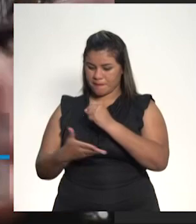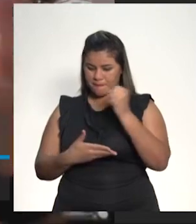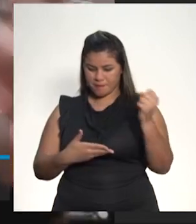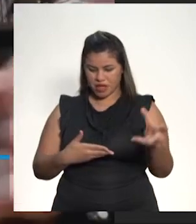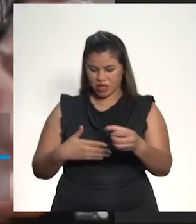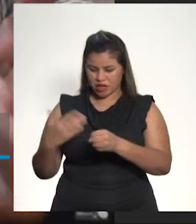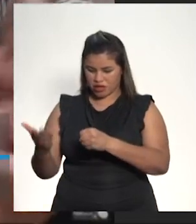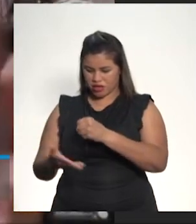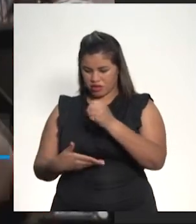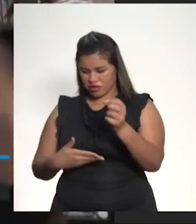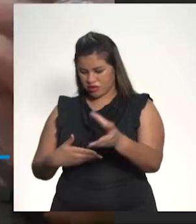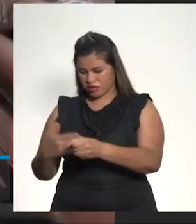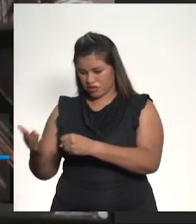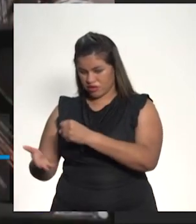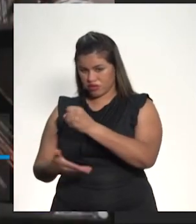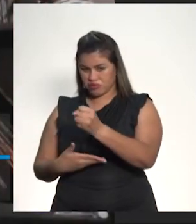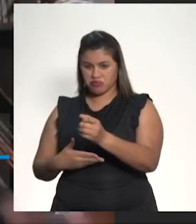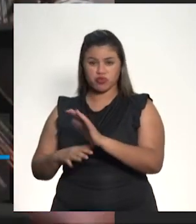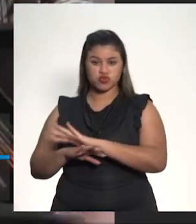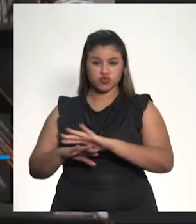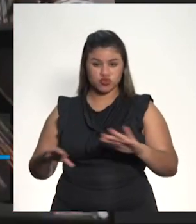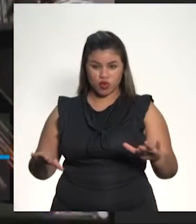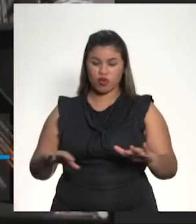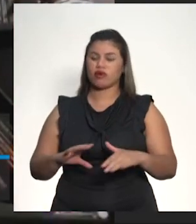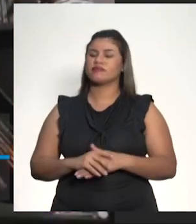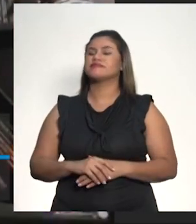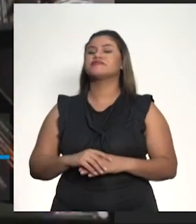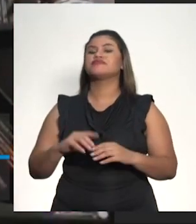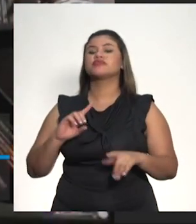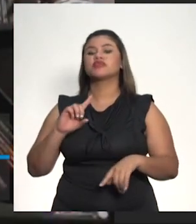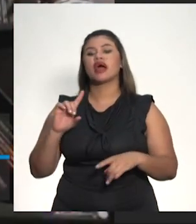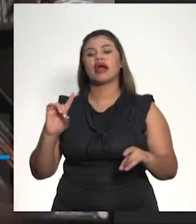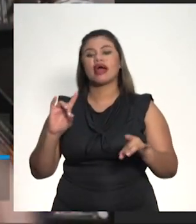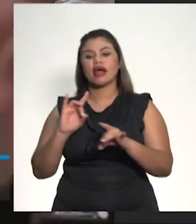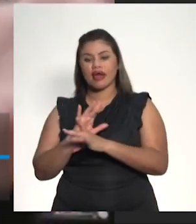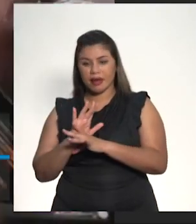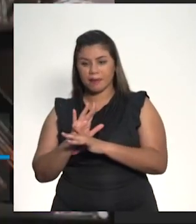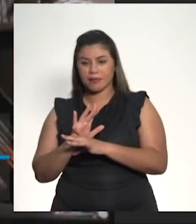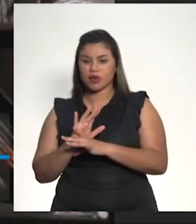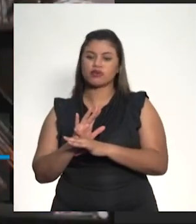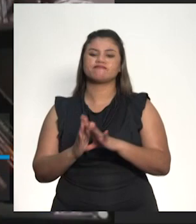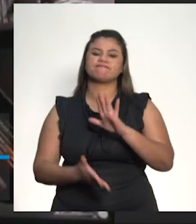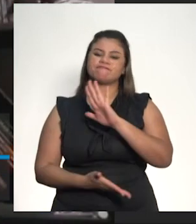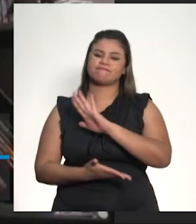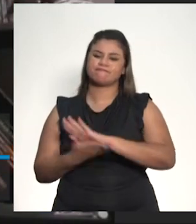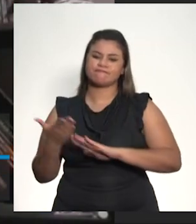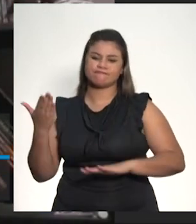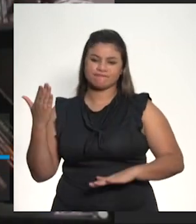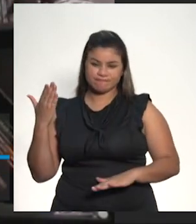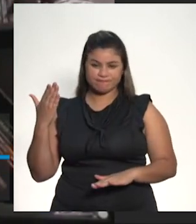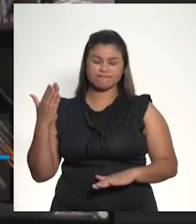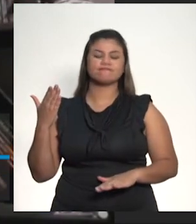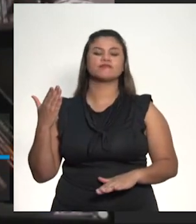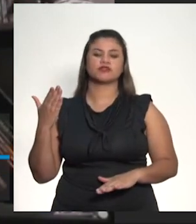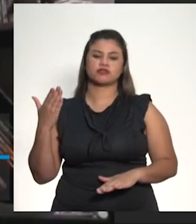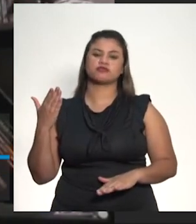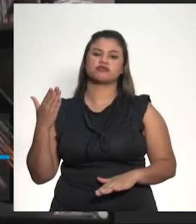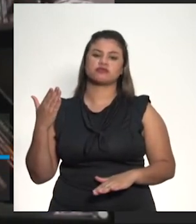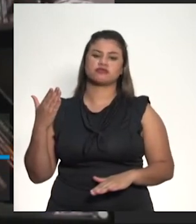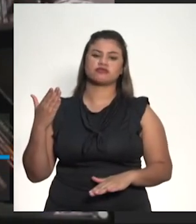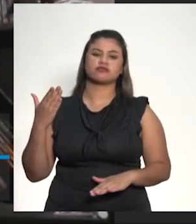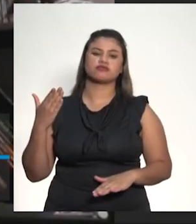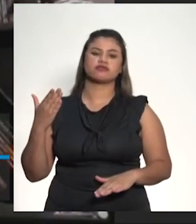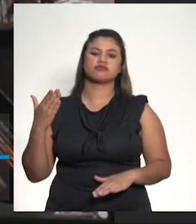trabalhar apenas na época da soja, né? E aí, quando cai, né, acabou a época de plantio da soja, né,